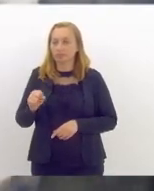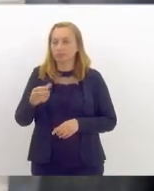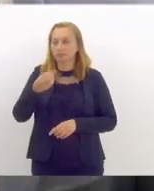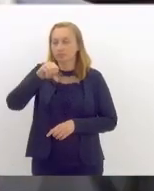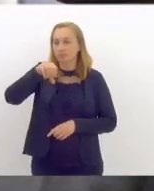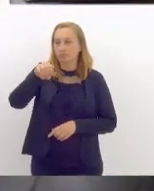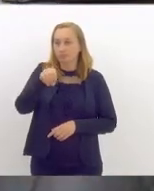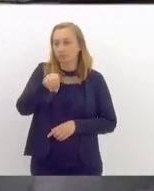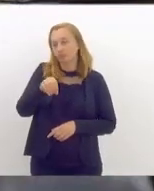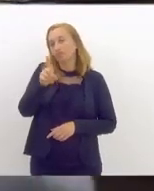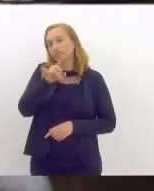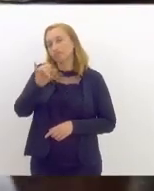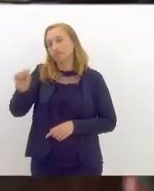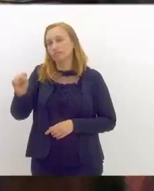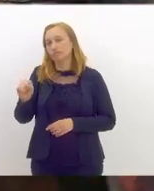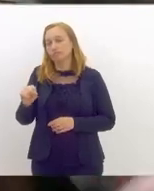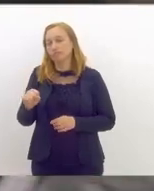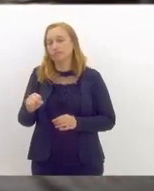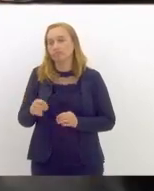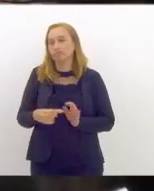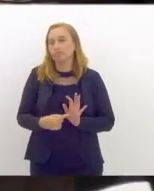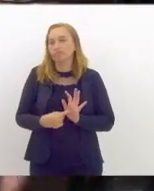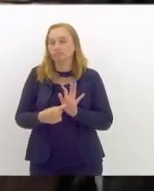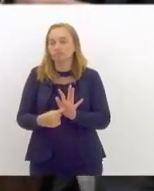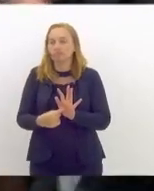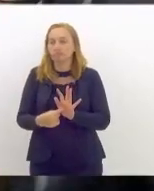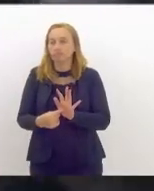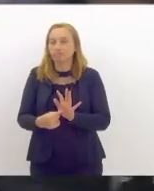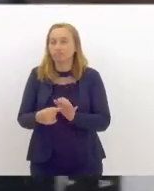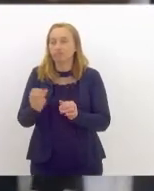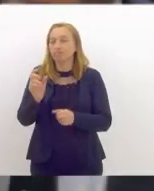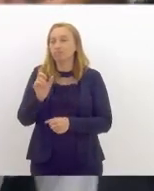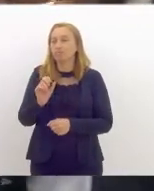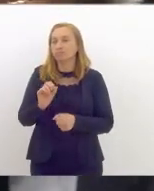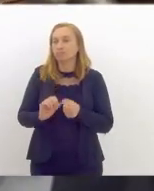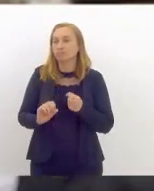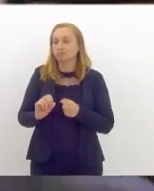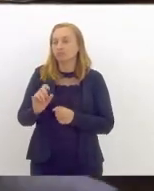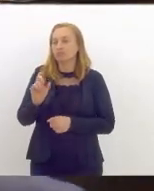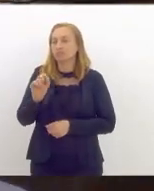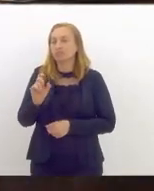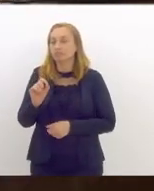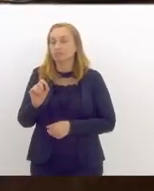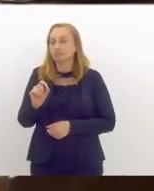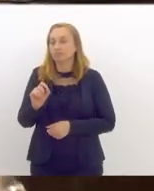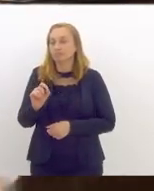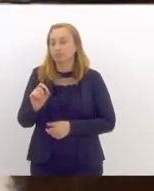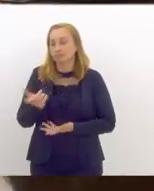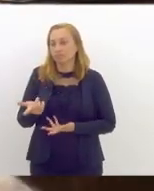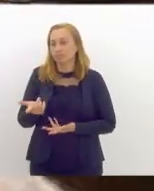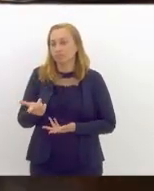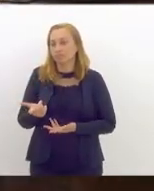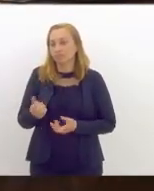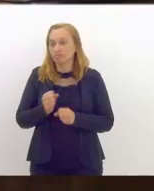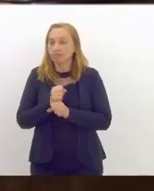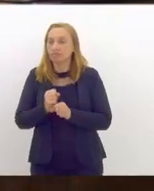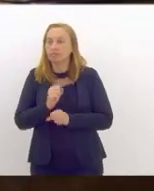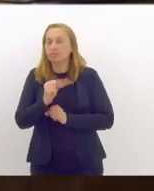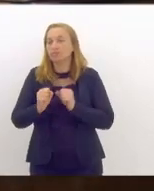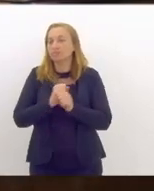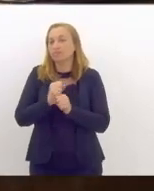conta prestação de contas de município é anual nós vamos Inovar